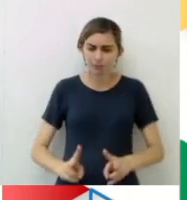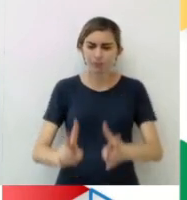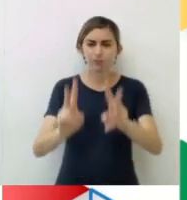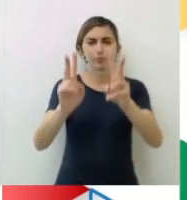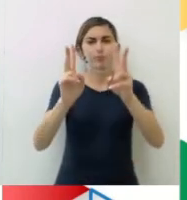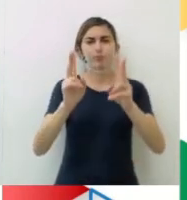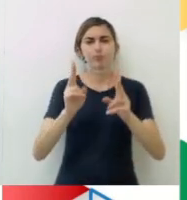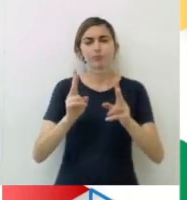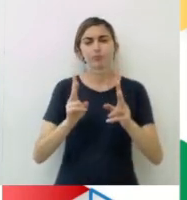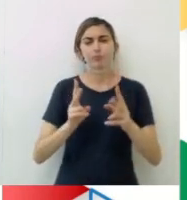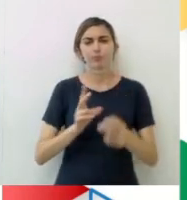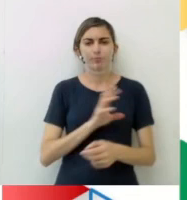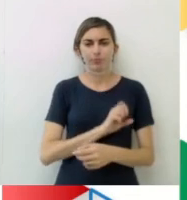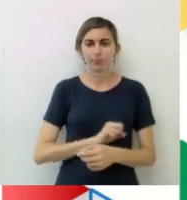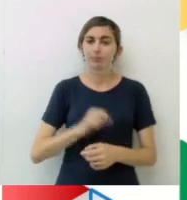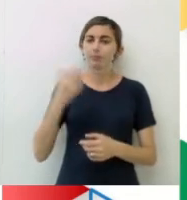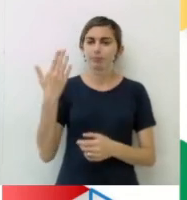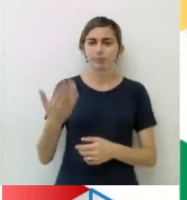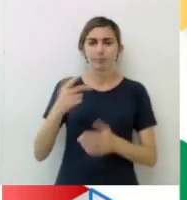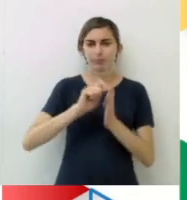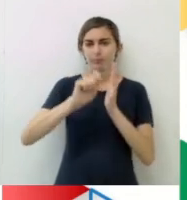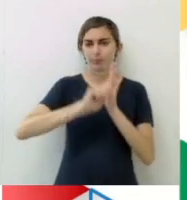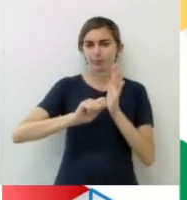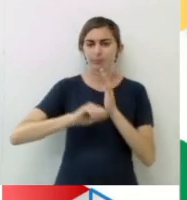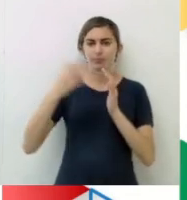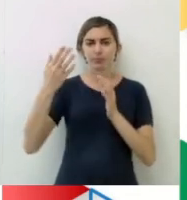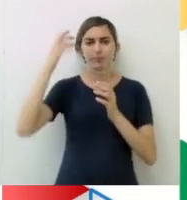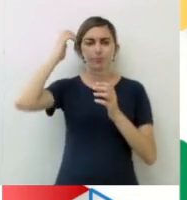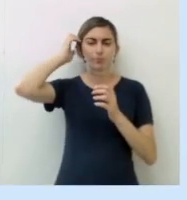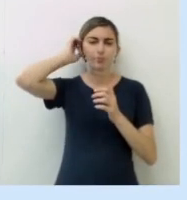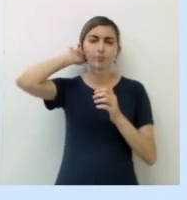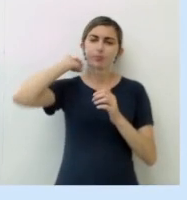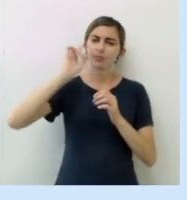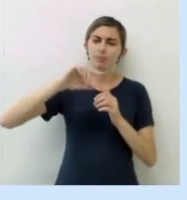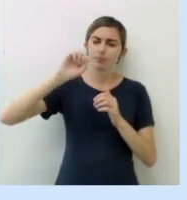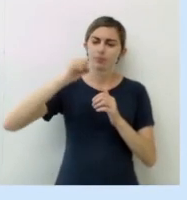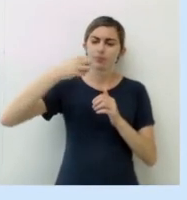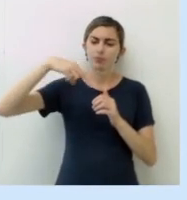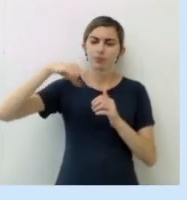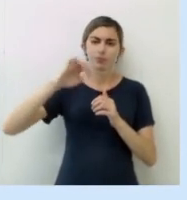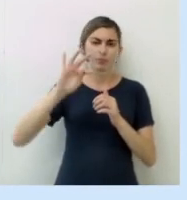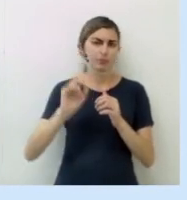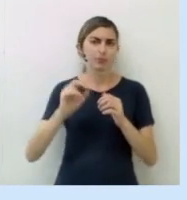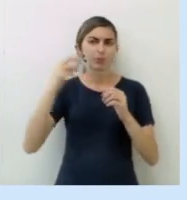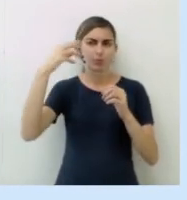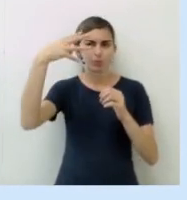enquanto dure. Isso aí é Vinícius de Moraes. É um soneto, viu? Sonetos são 2